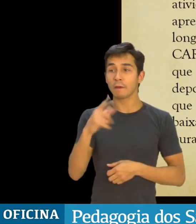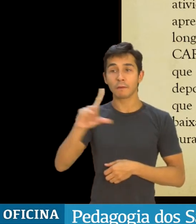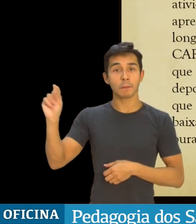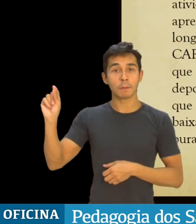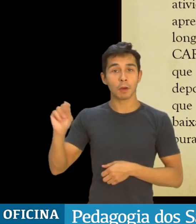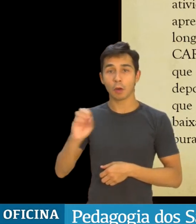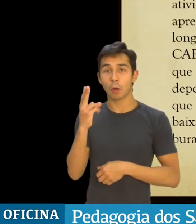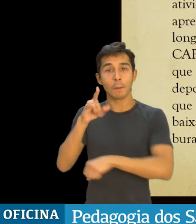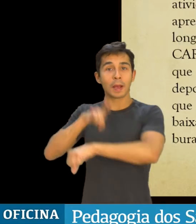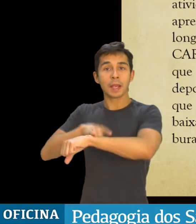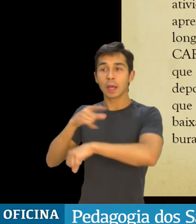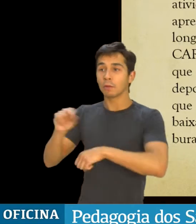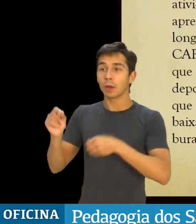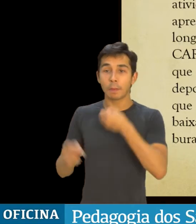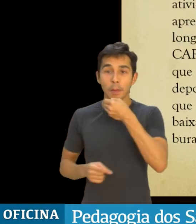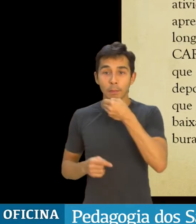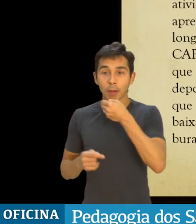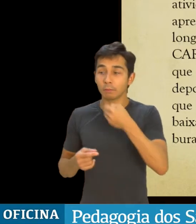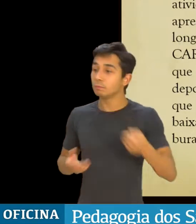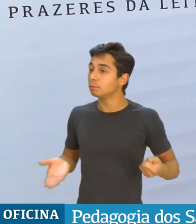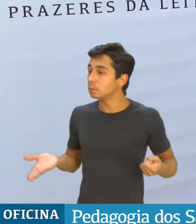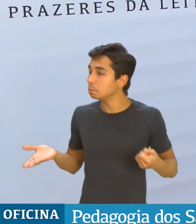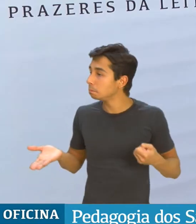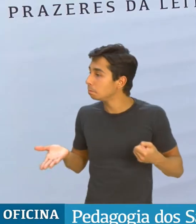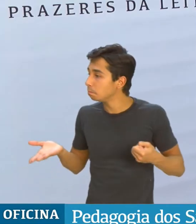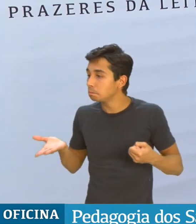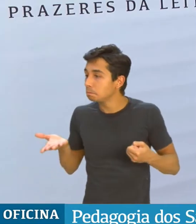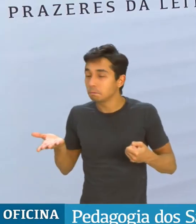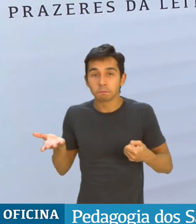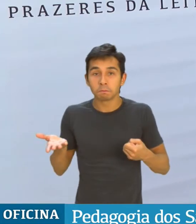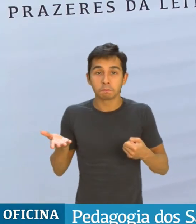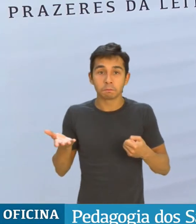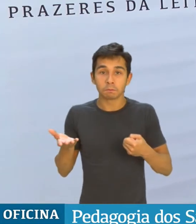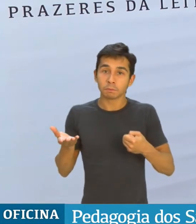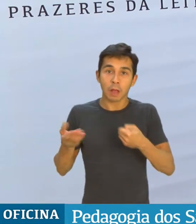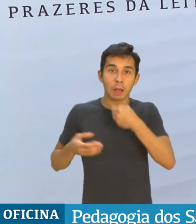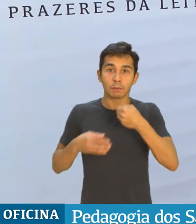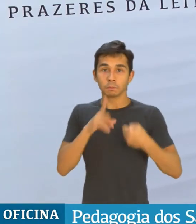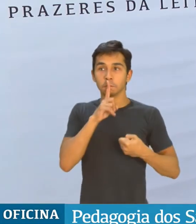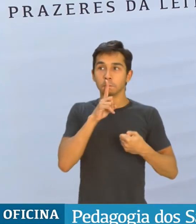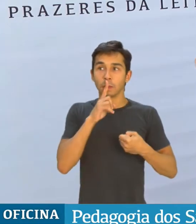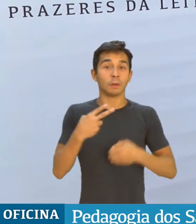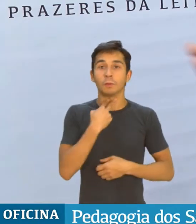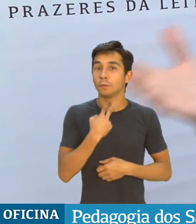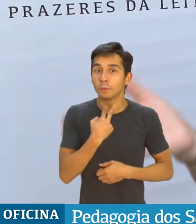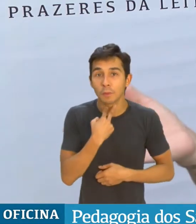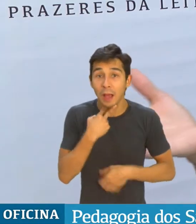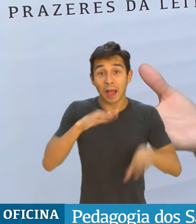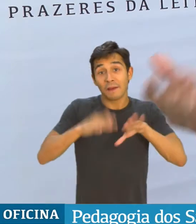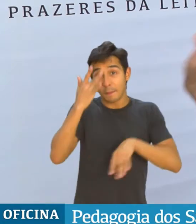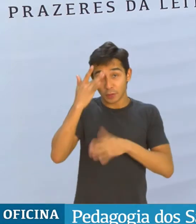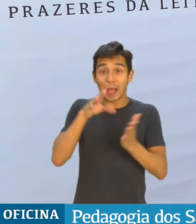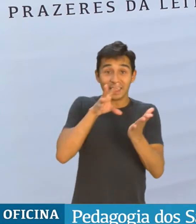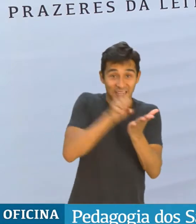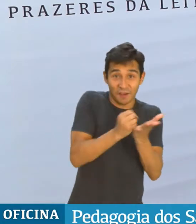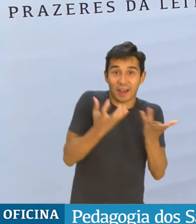mais cedo, ela deu um nome para participar, né, na escola, ou seja porque ela desistiu. Ah, mas eu estou na escola, isso não vai... Não, ela queria